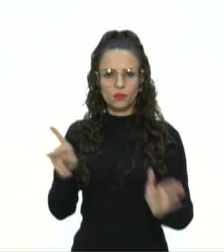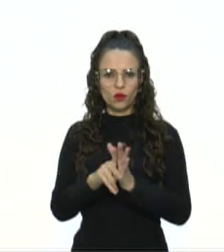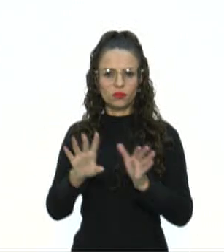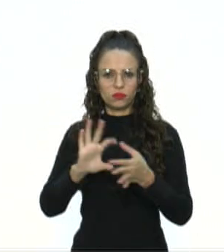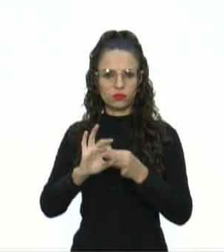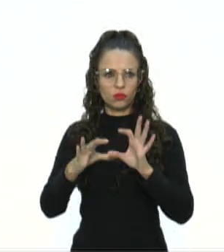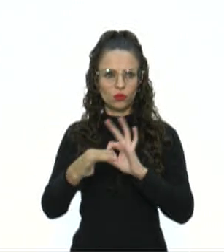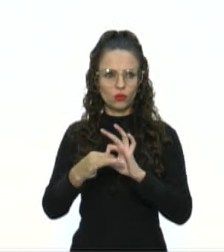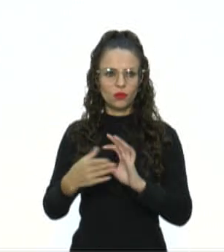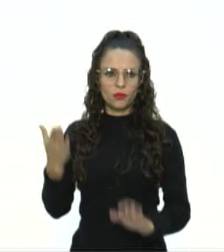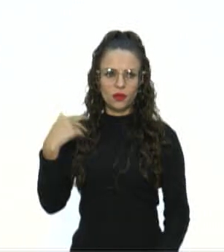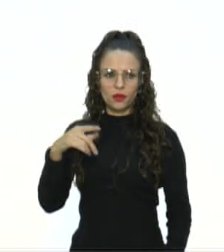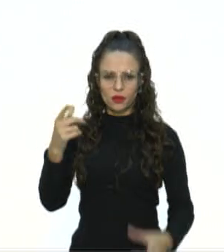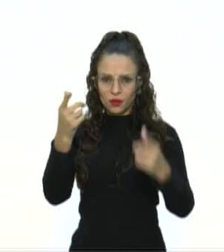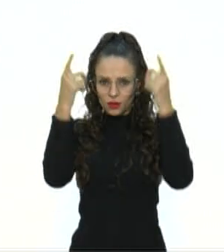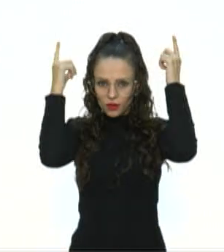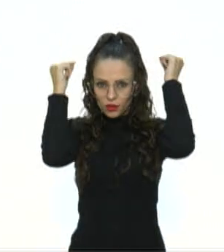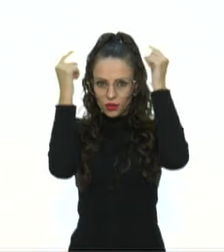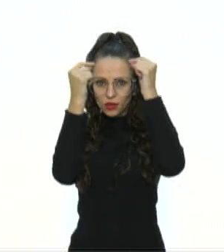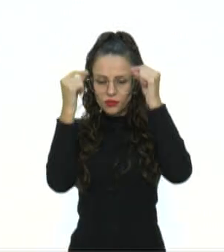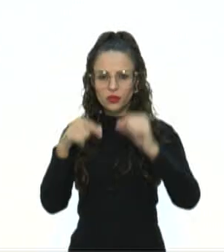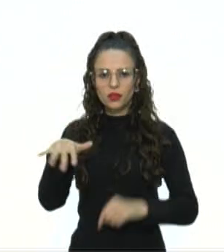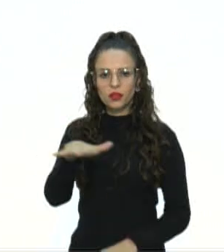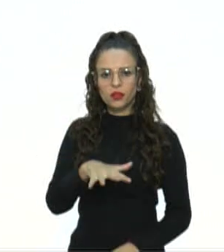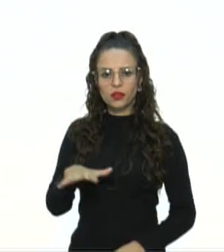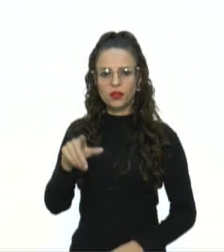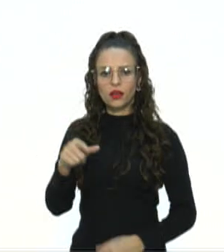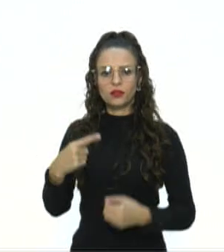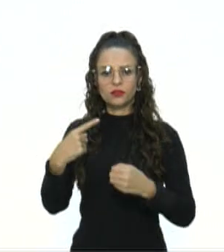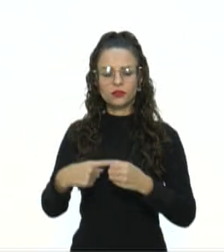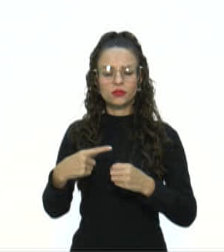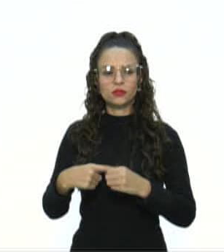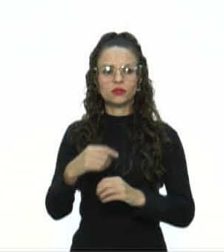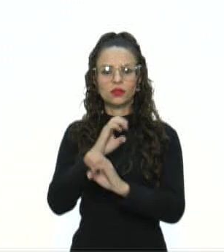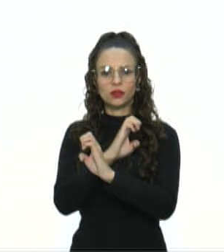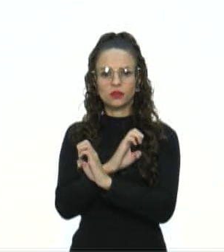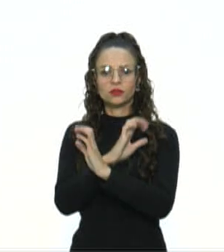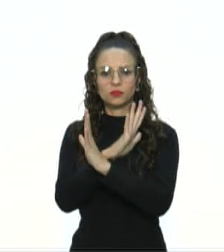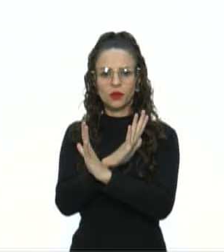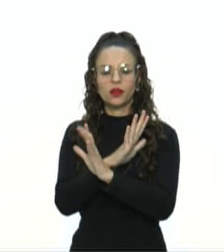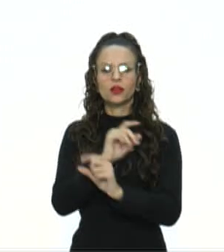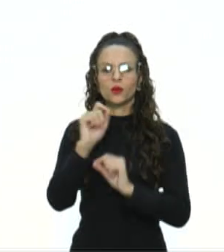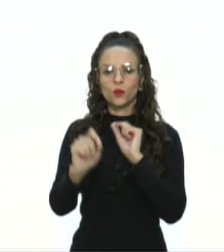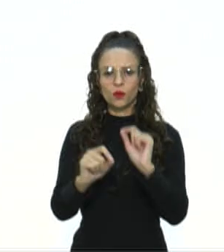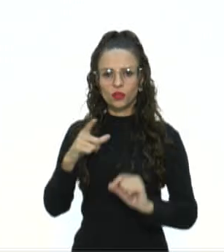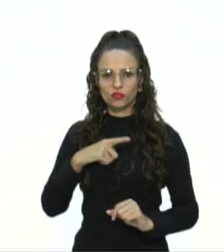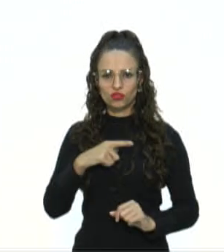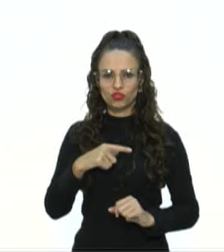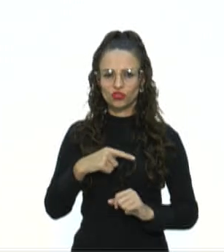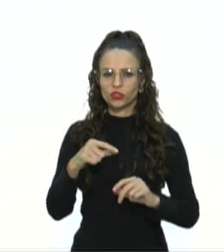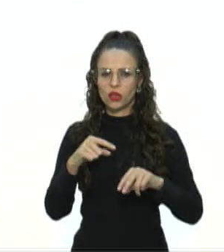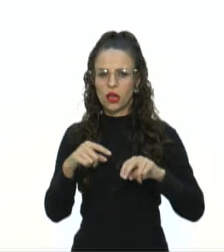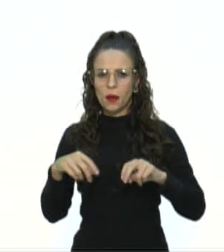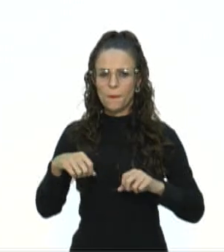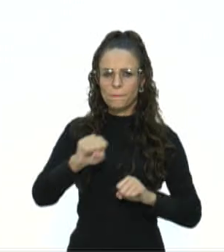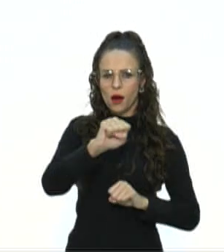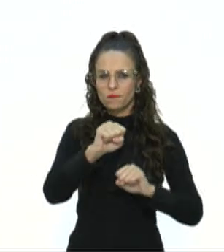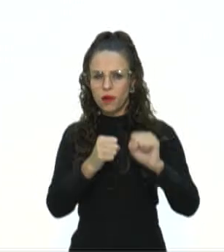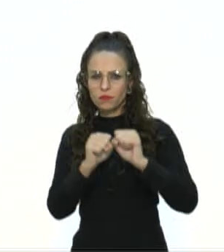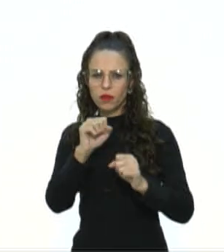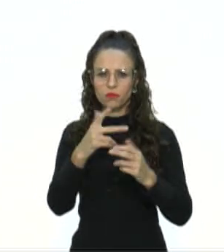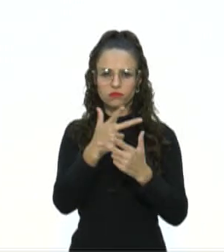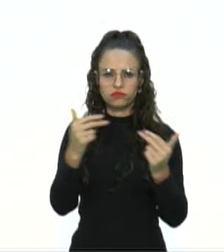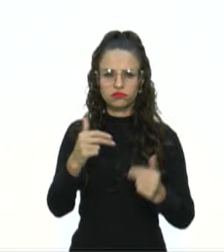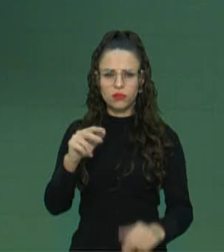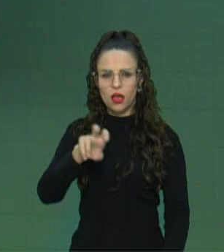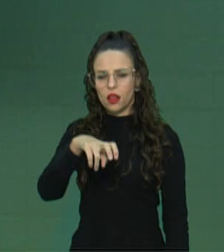nos treinos militares de Esparta envolvia socos, chutes e estrangulamentos no solo, e durava até um dos oponentes ficar inconsciente.